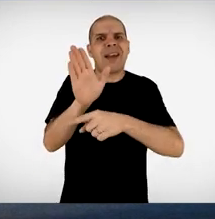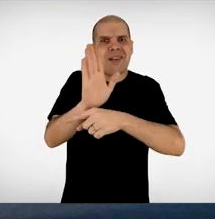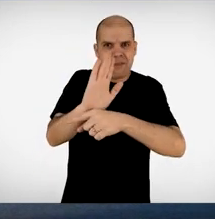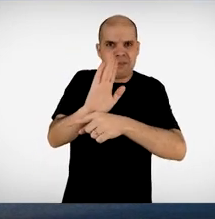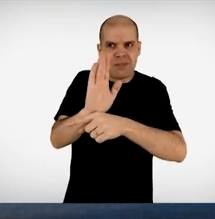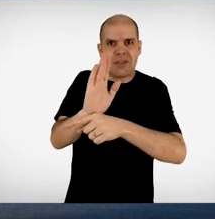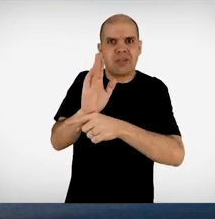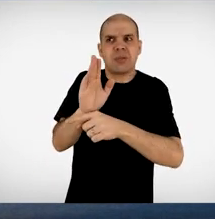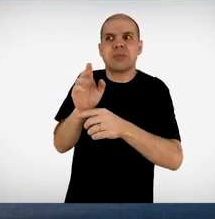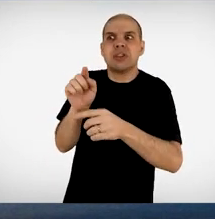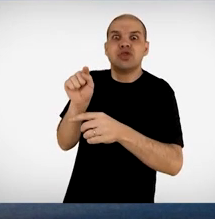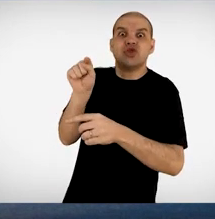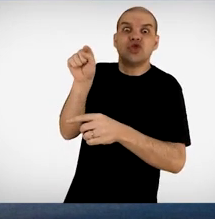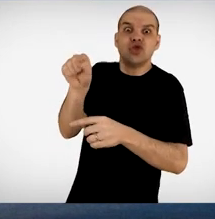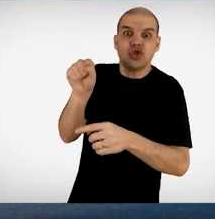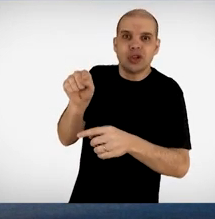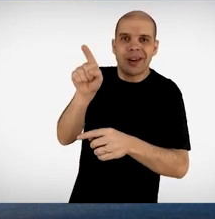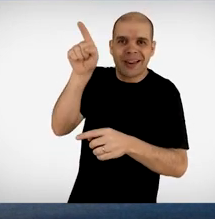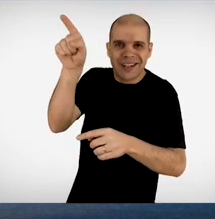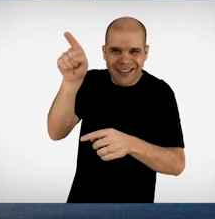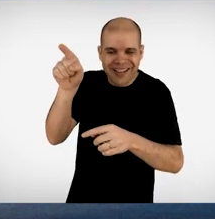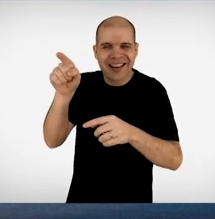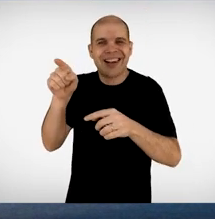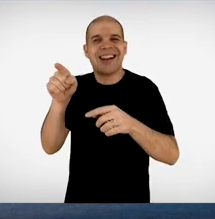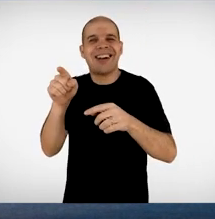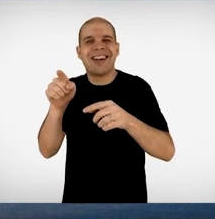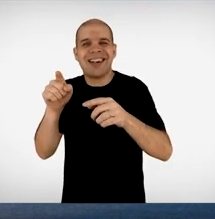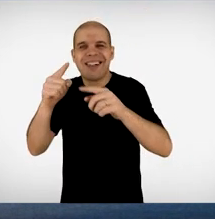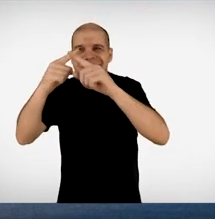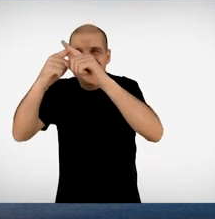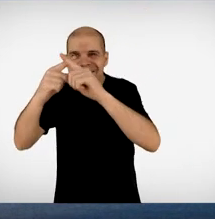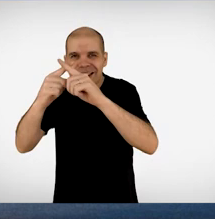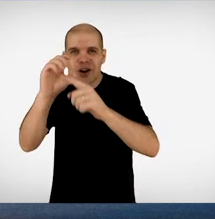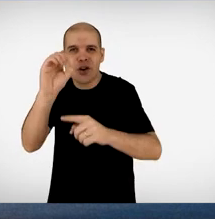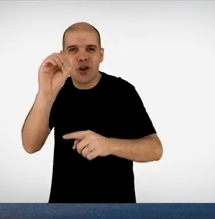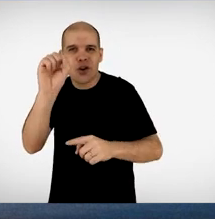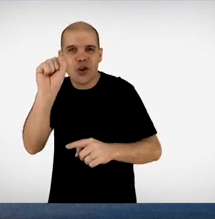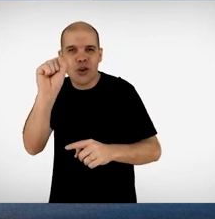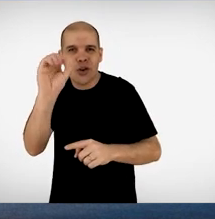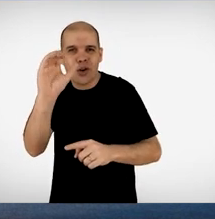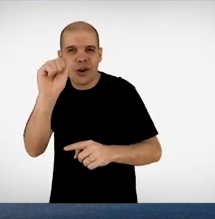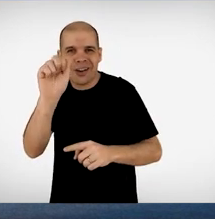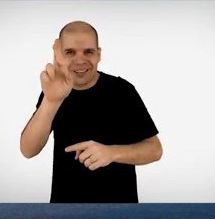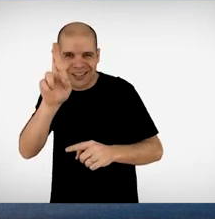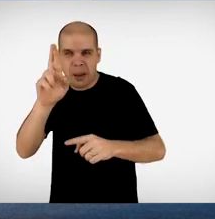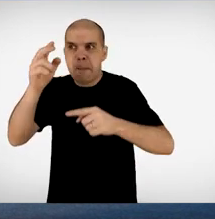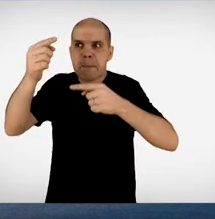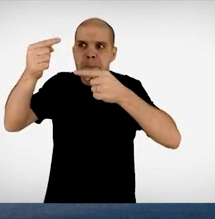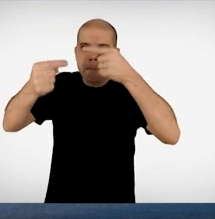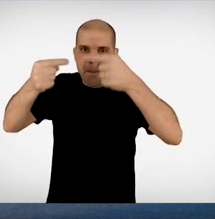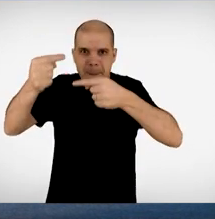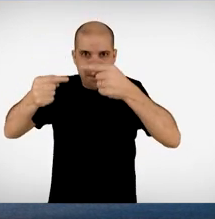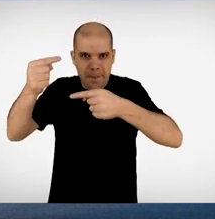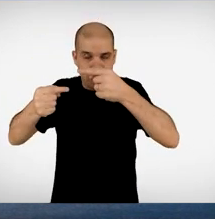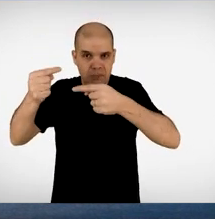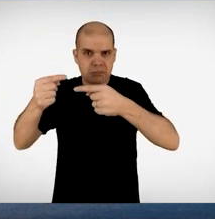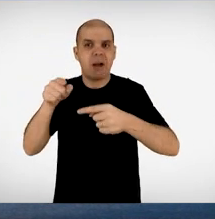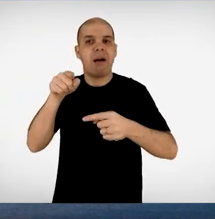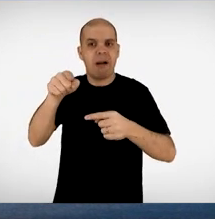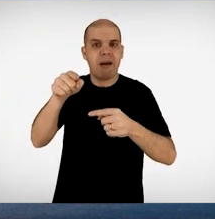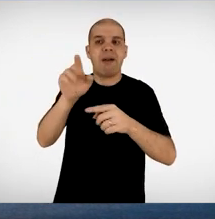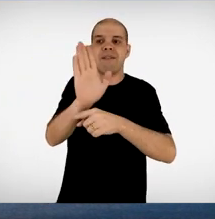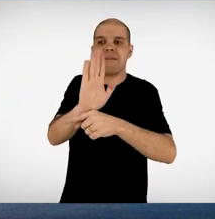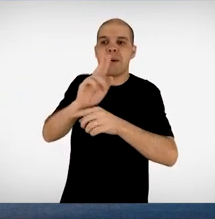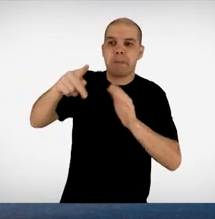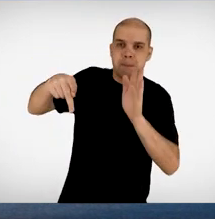o filme foi indicado, né, a pior pessoa do mundo, foi indicado a duas categorias do Oscar, filme